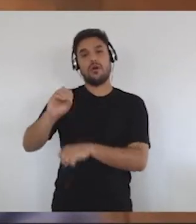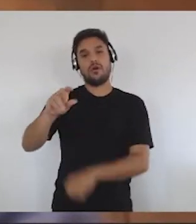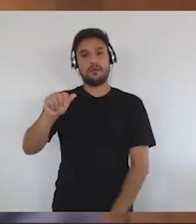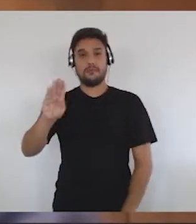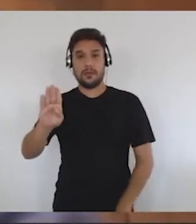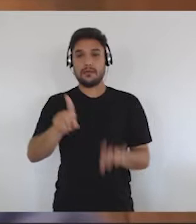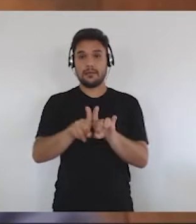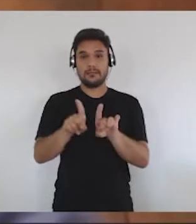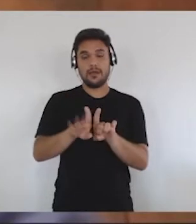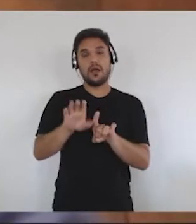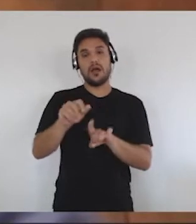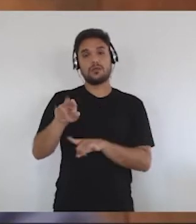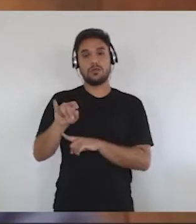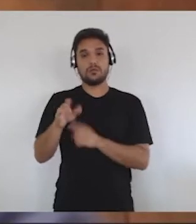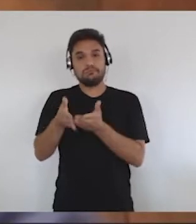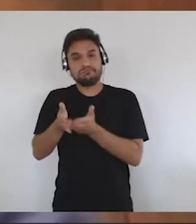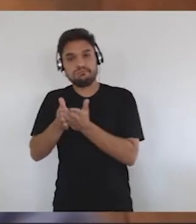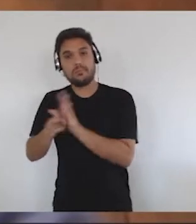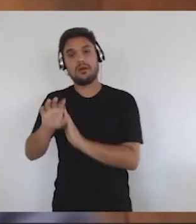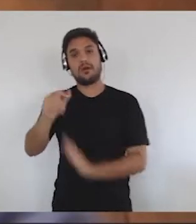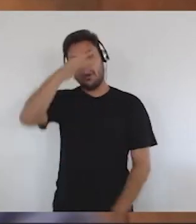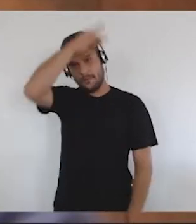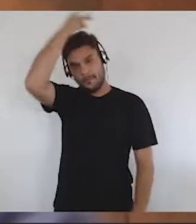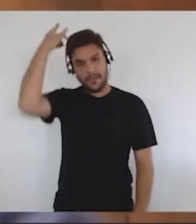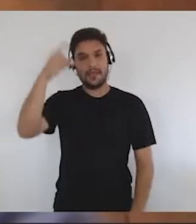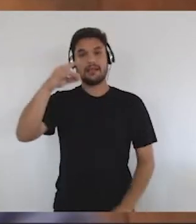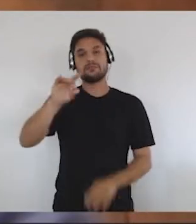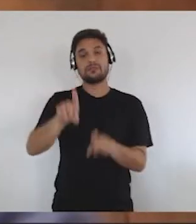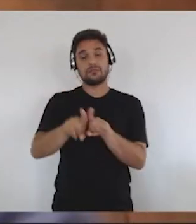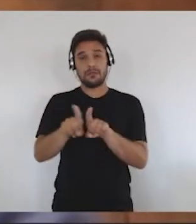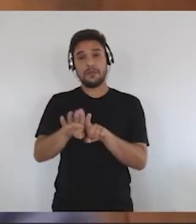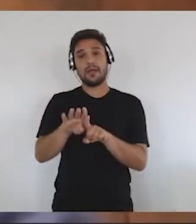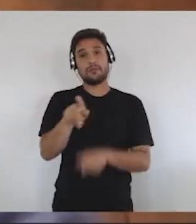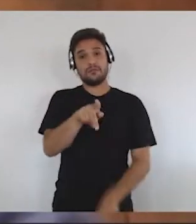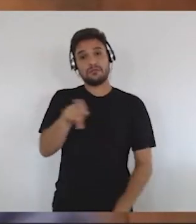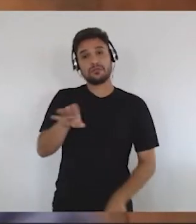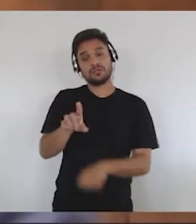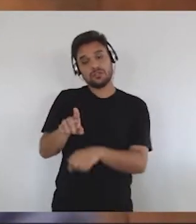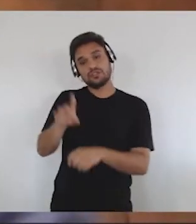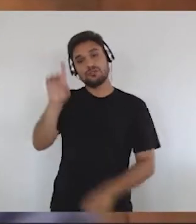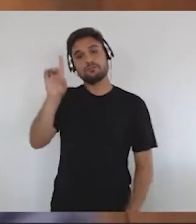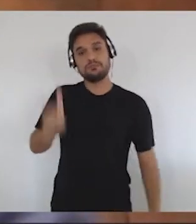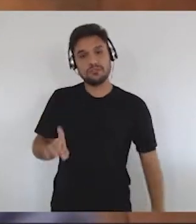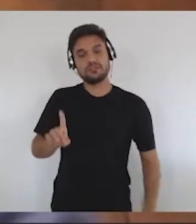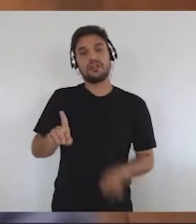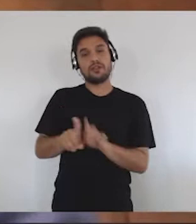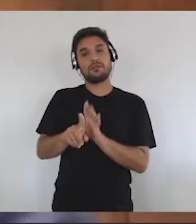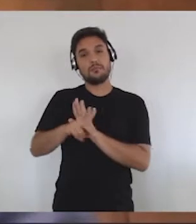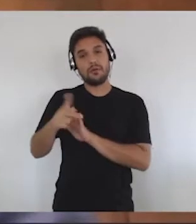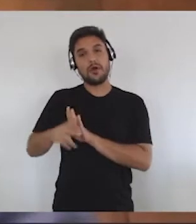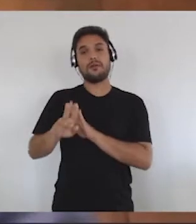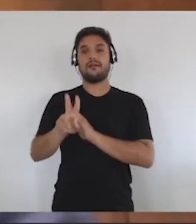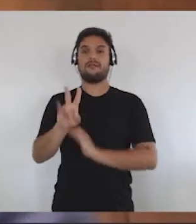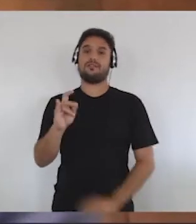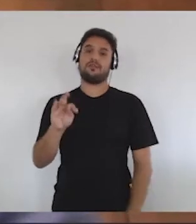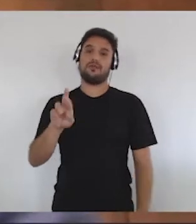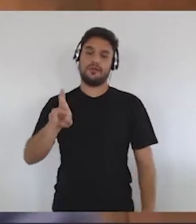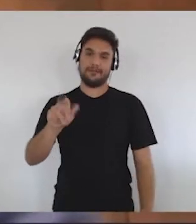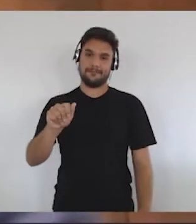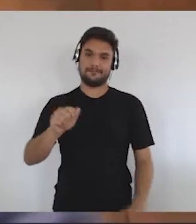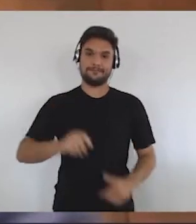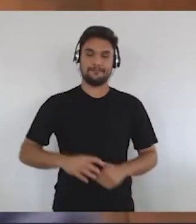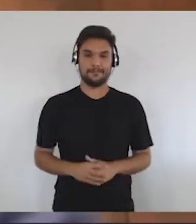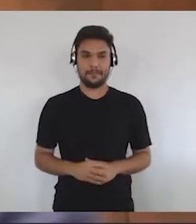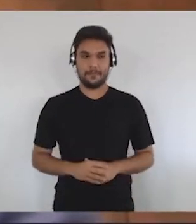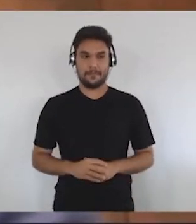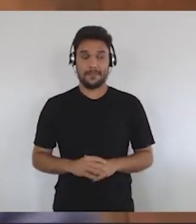Marítimo, Portuário e Aduaneiro da OAB do Espírito Santo e também professora de Direito Portuário na Faculdade de Direito de Vitória. E,